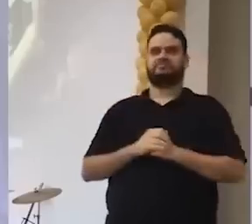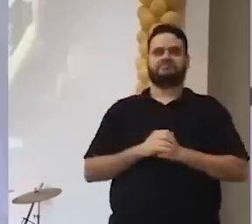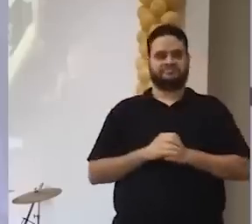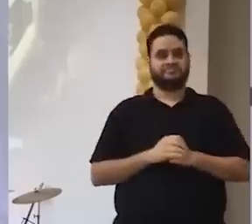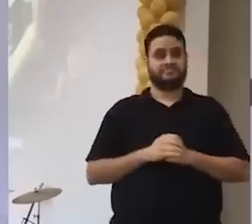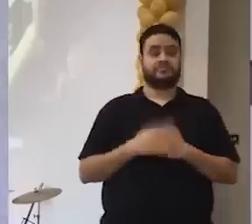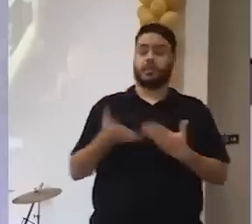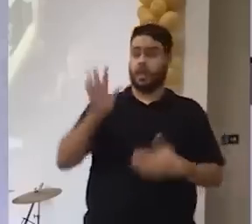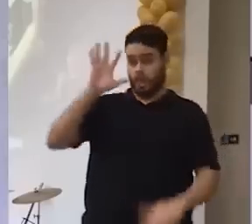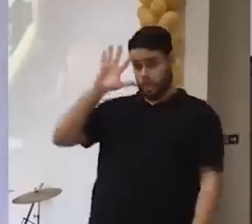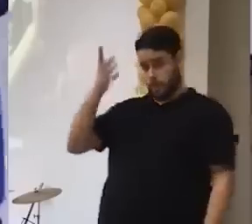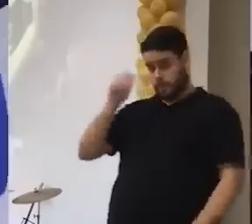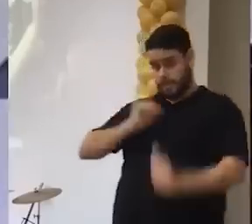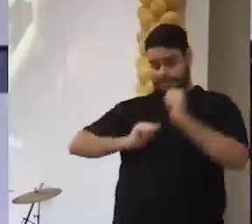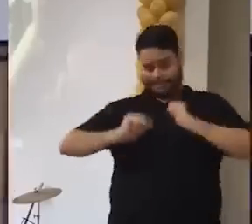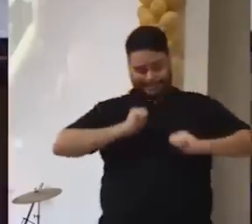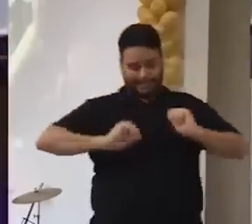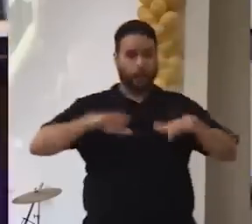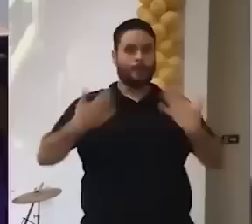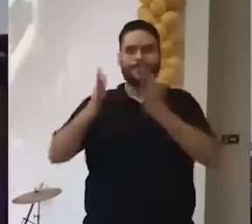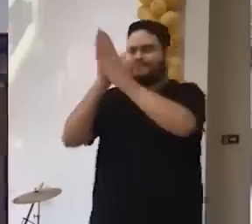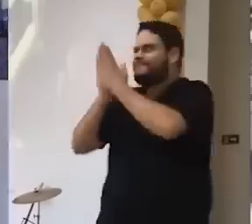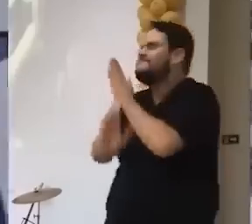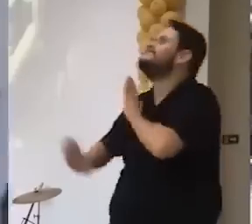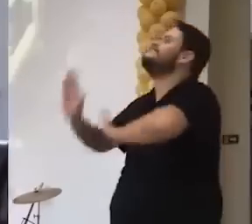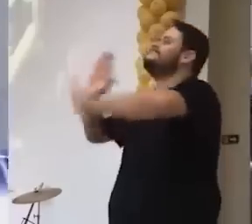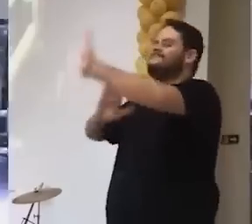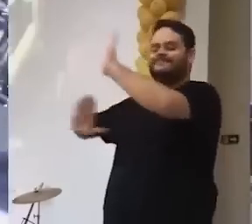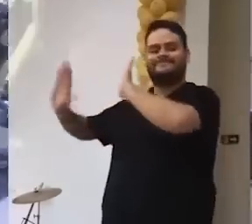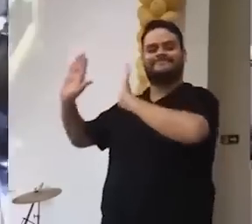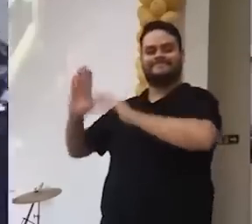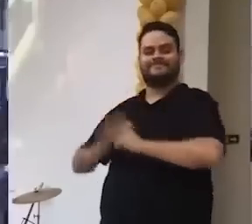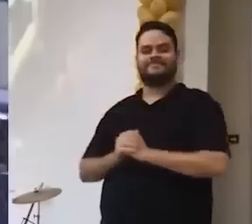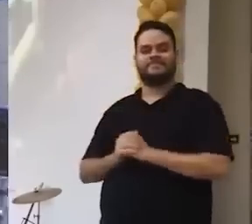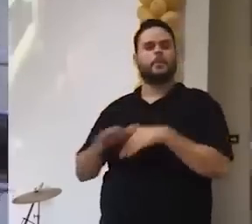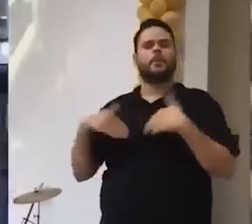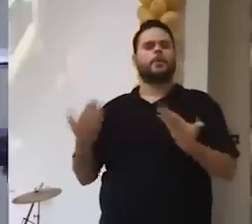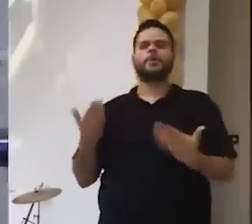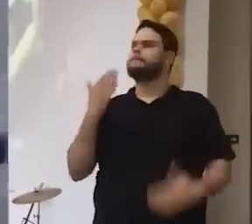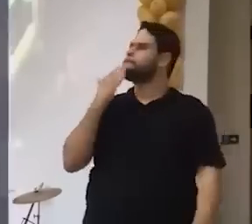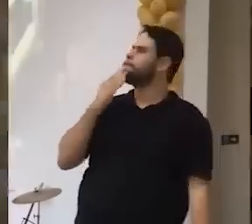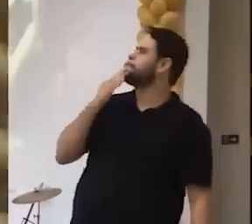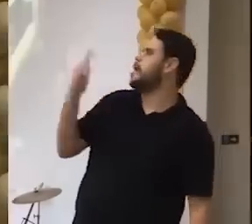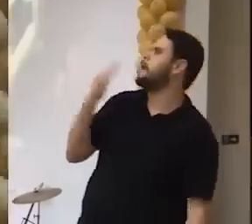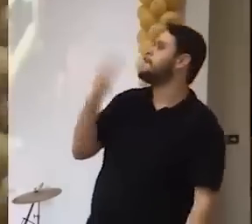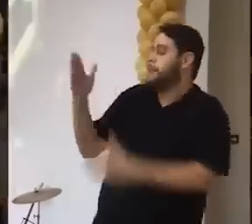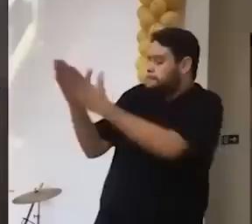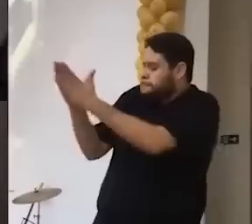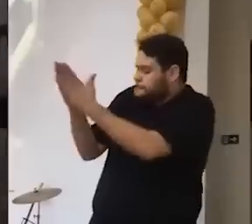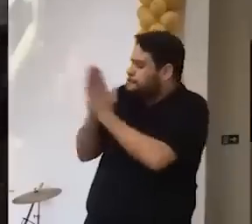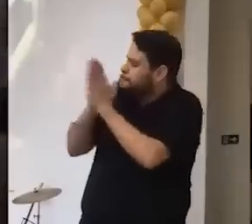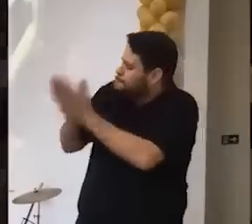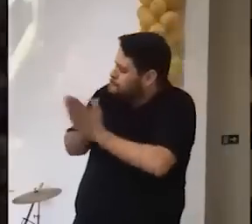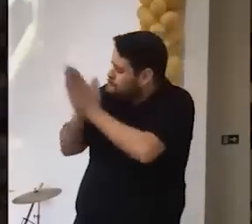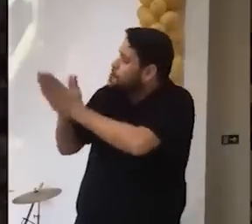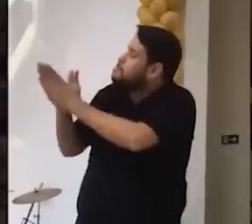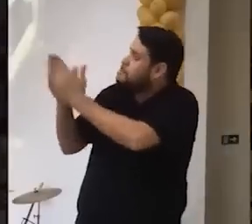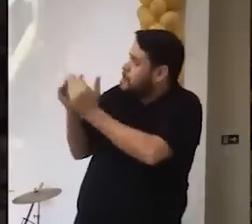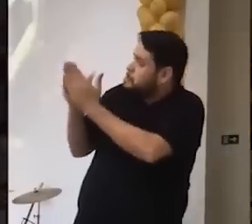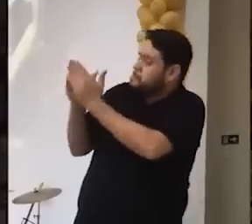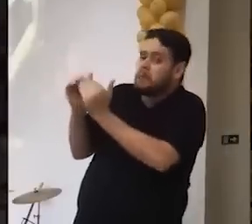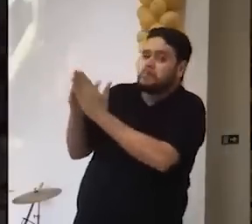Você resolve a ansiedade quando você adora a Deus. Quando você pede ou suplica, que são as duas coisas a mesma